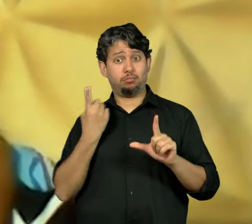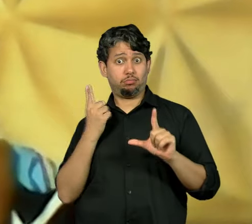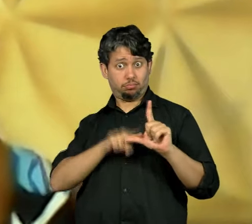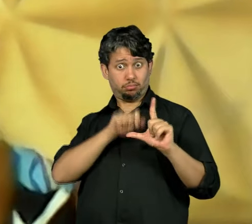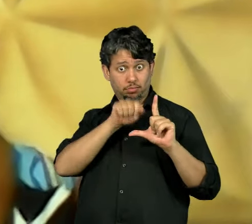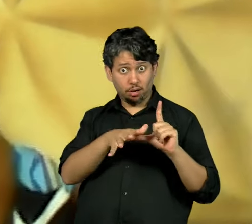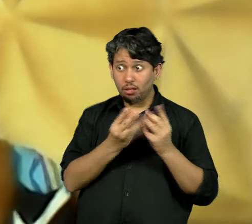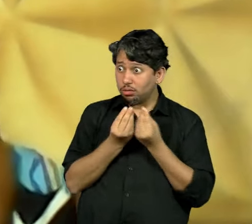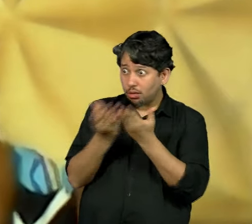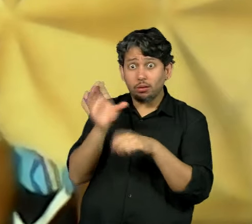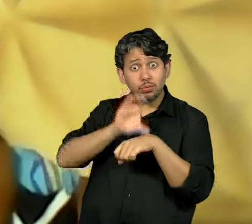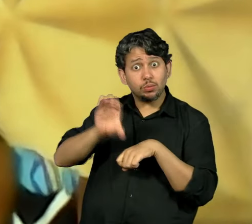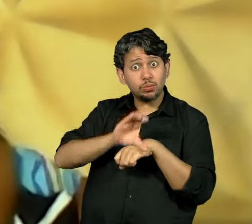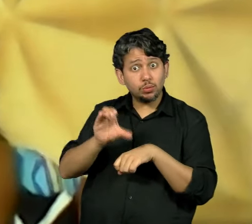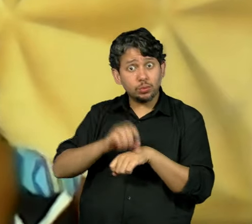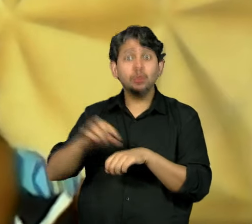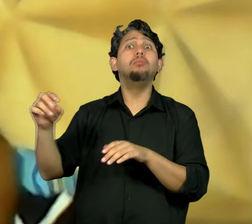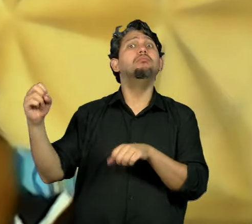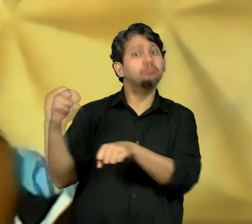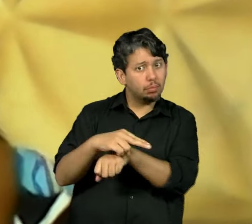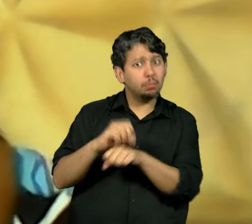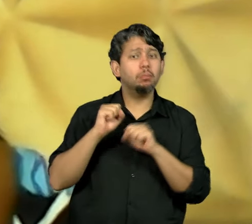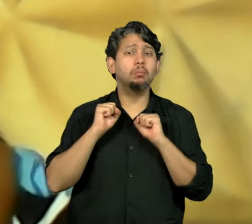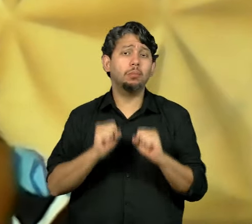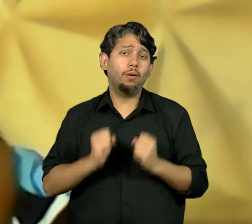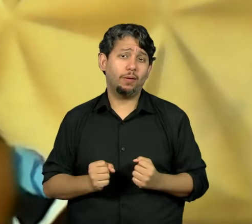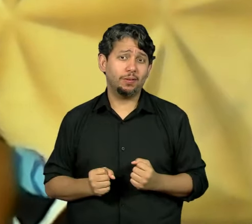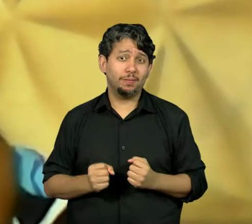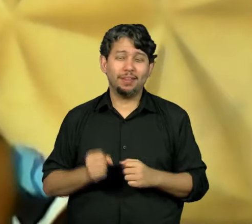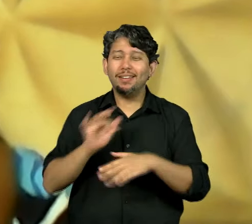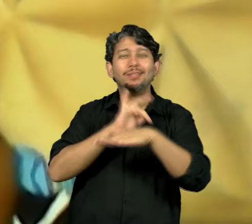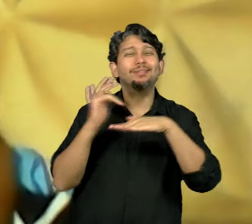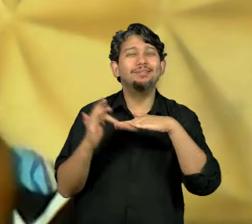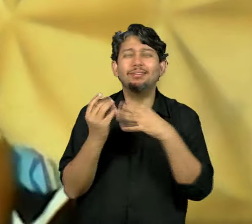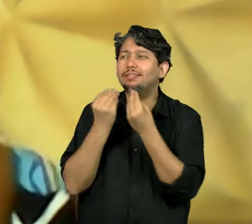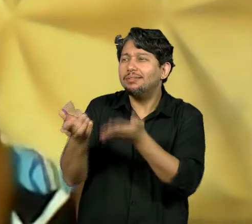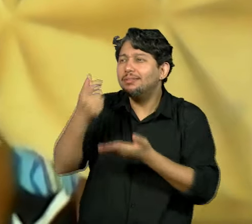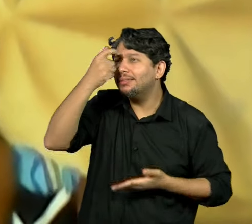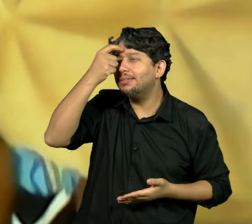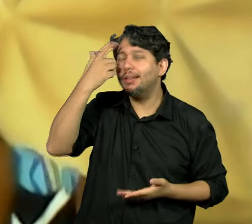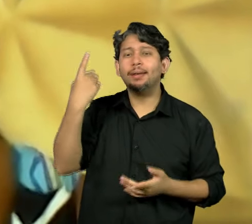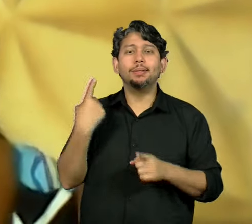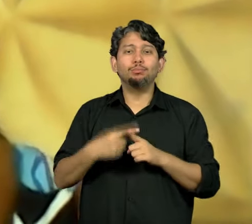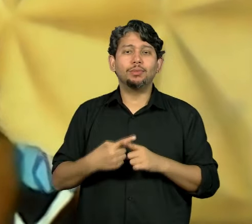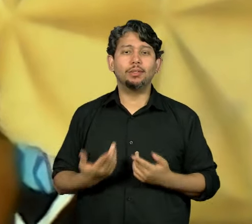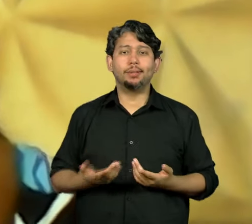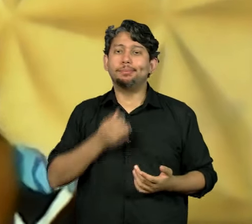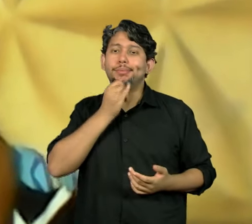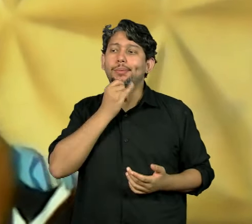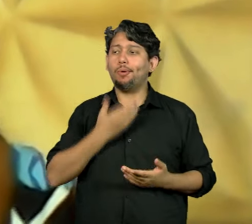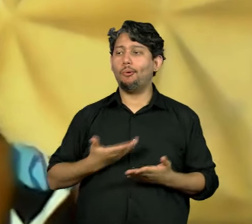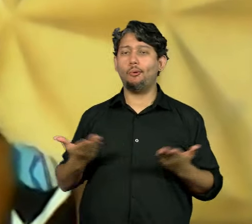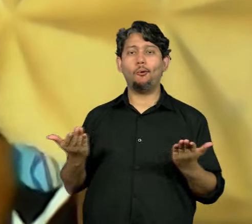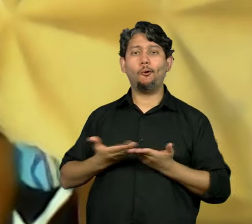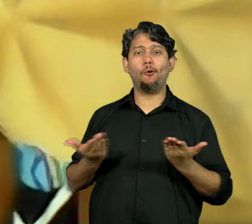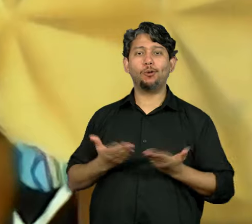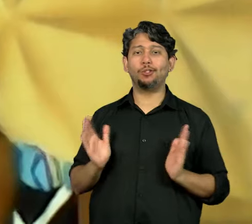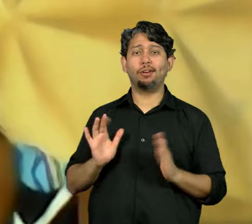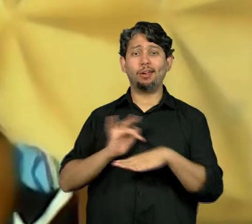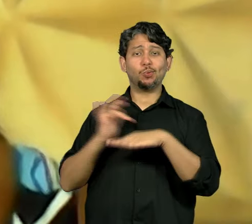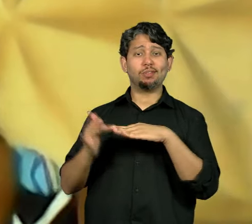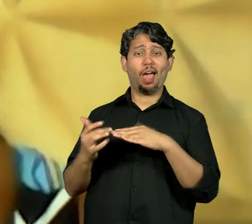rede, né? Eu uso as redes sociais como esse meio de conscientização, até porque hoje a gente não tem como fugir das